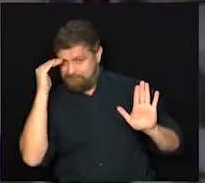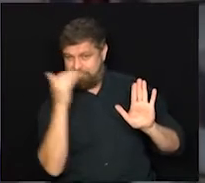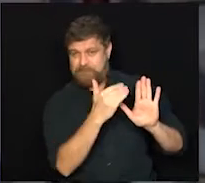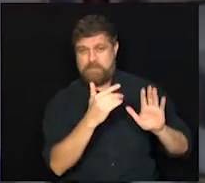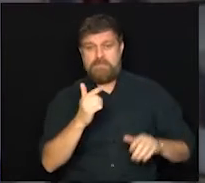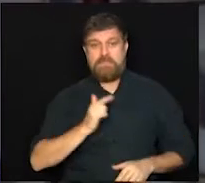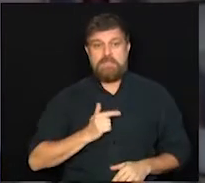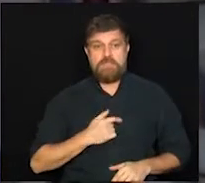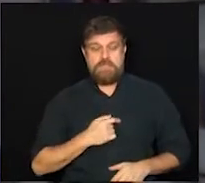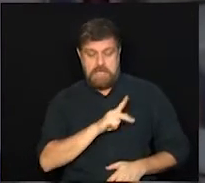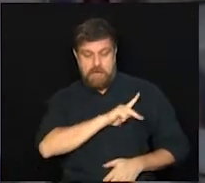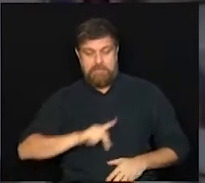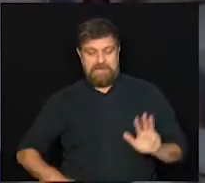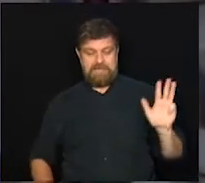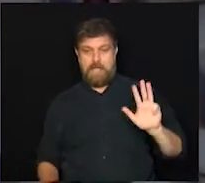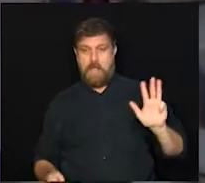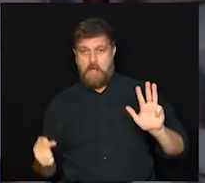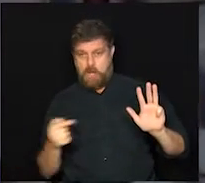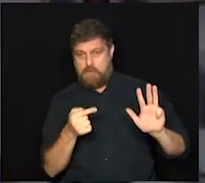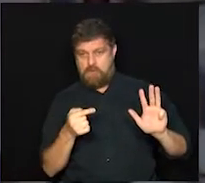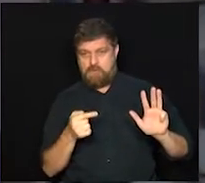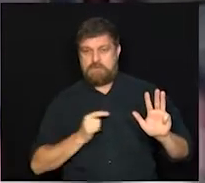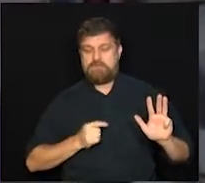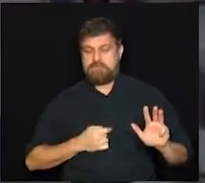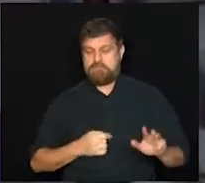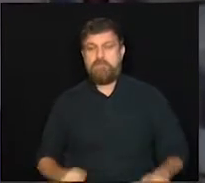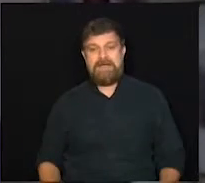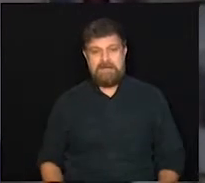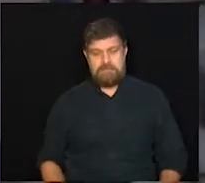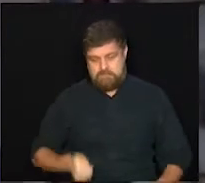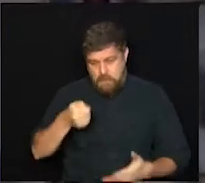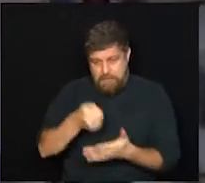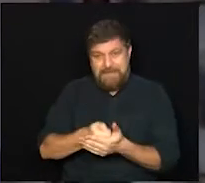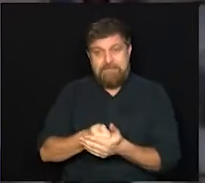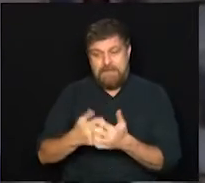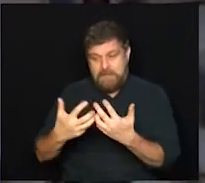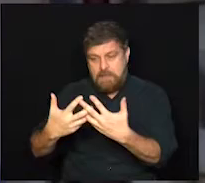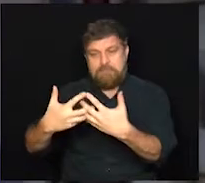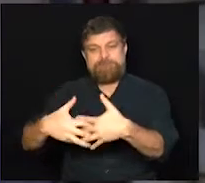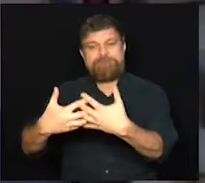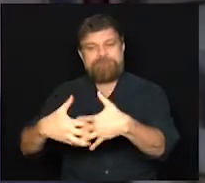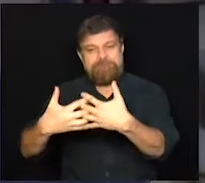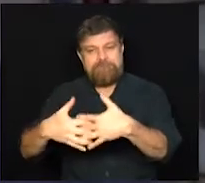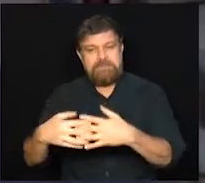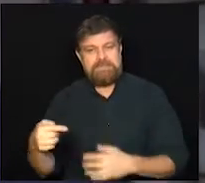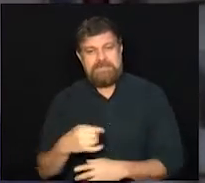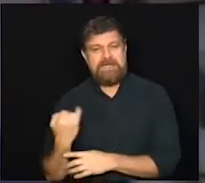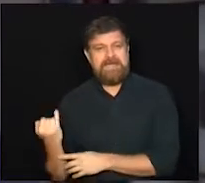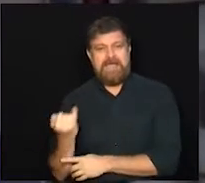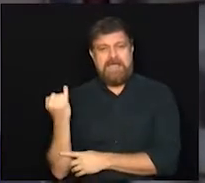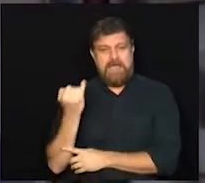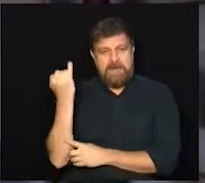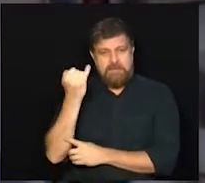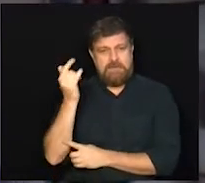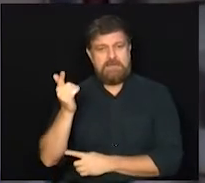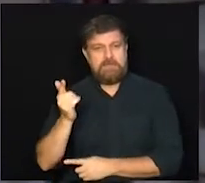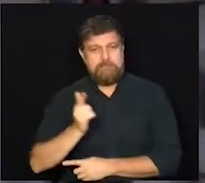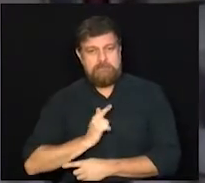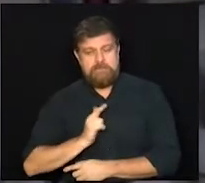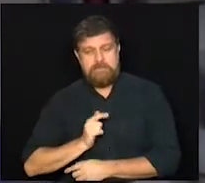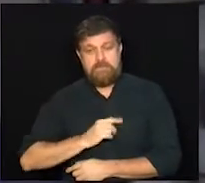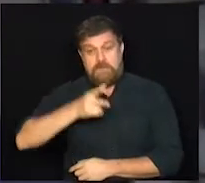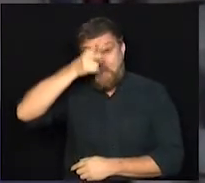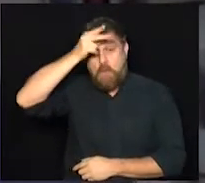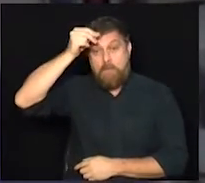do presidente Lula para que fosse, né, efetivado dessa forma. Por isso que era importante o envolvimento do